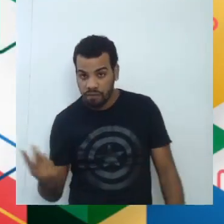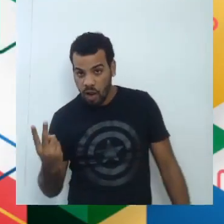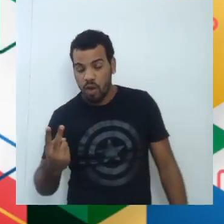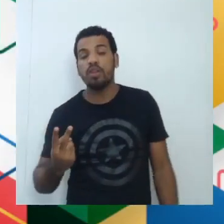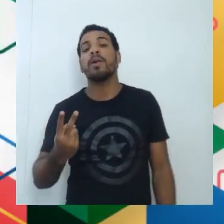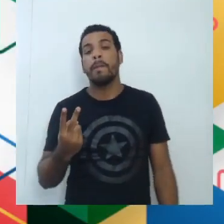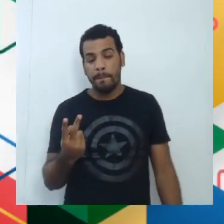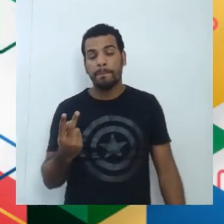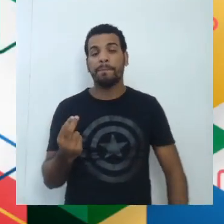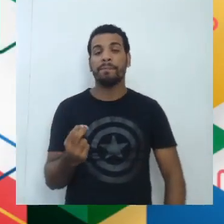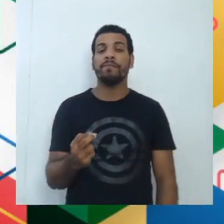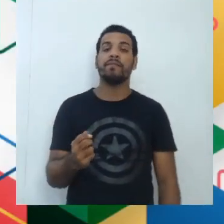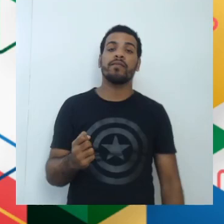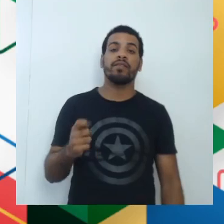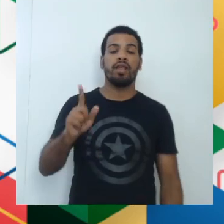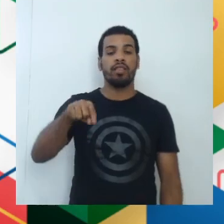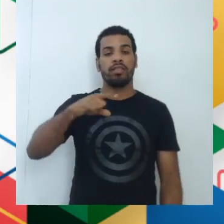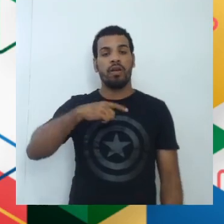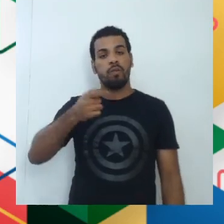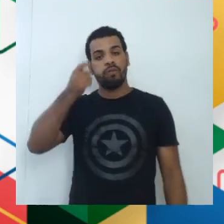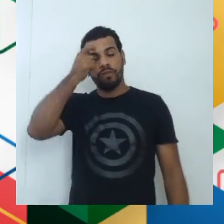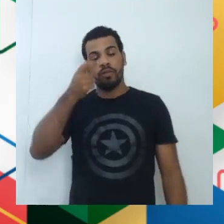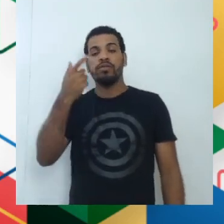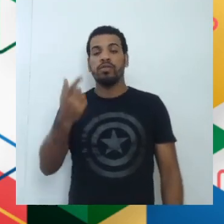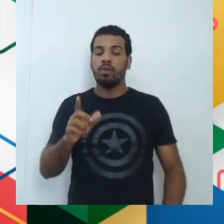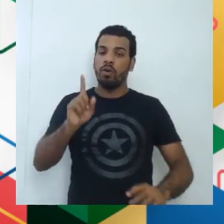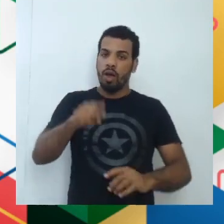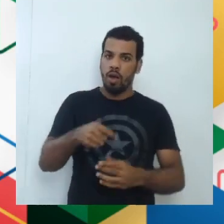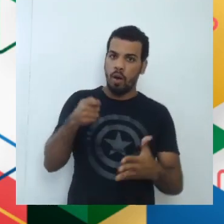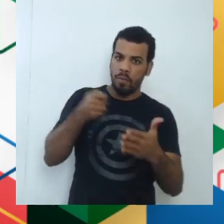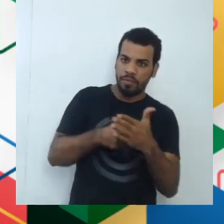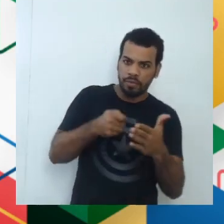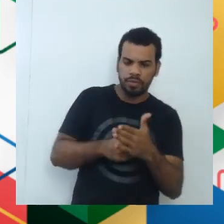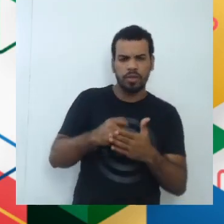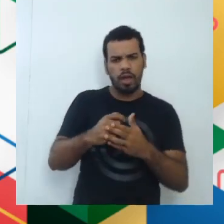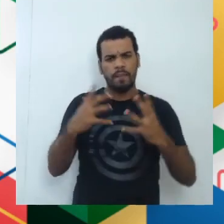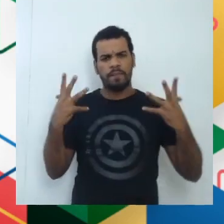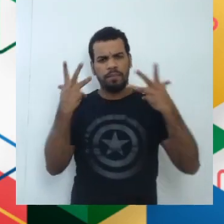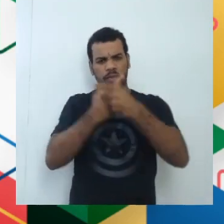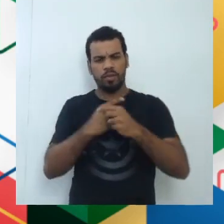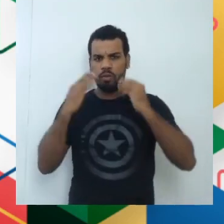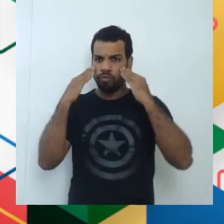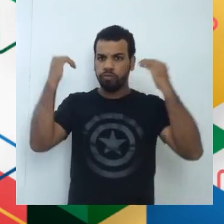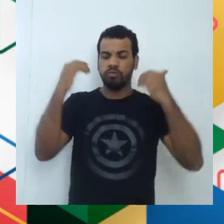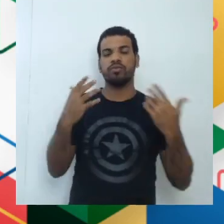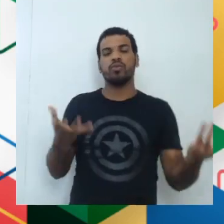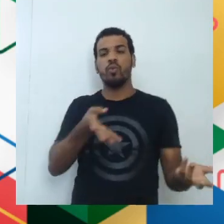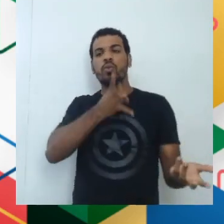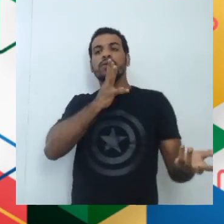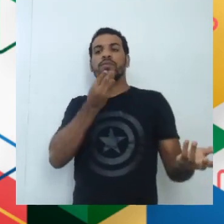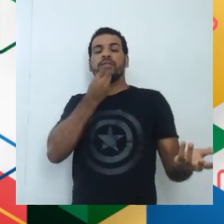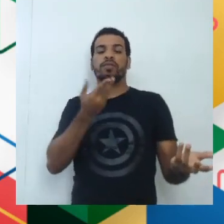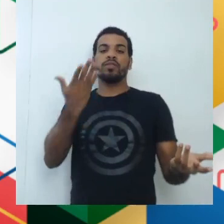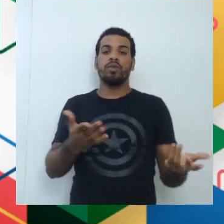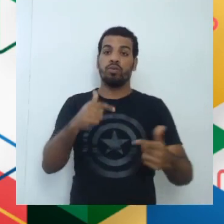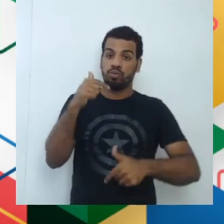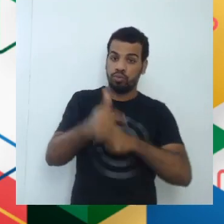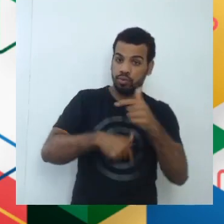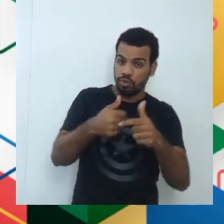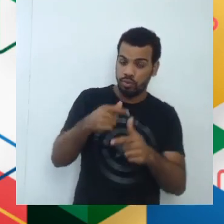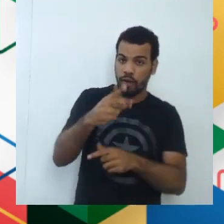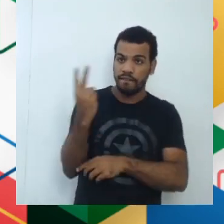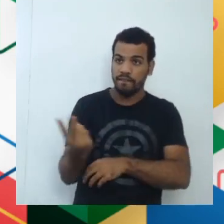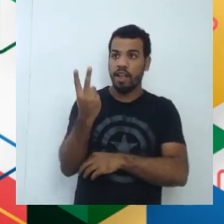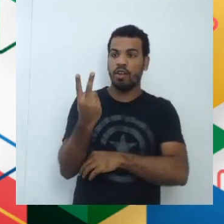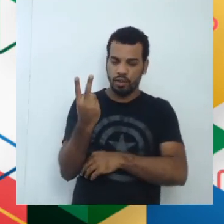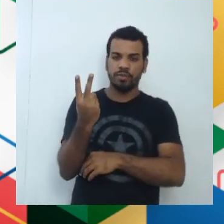ela fundamenta-se em convicções. Então é o dever, a dignidade, a beleza, a sabedoria. Então eu tenho uma ação racional com relação a